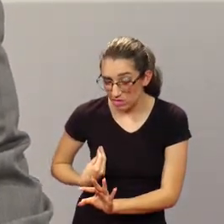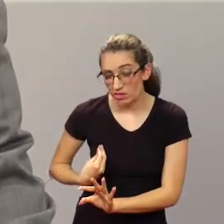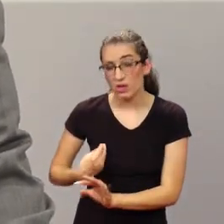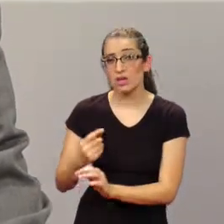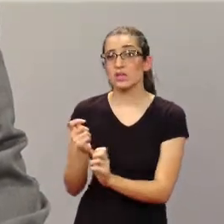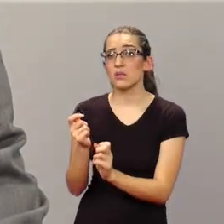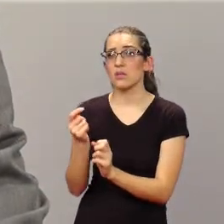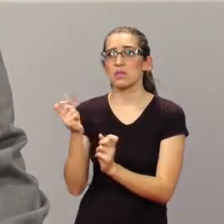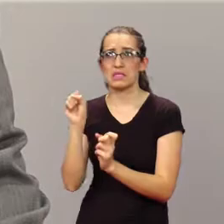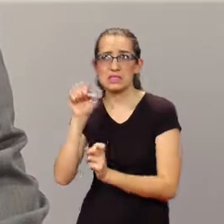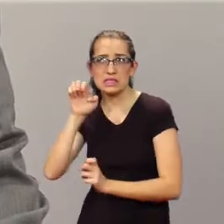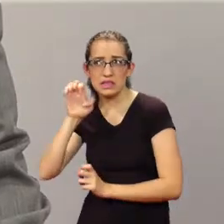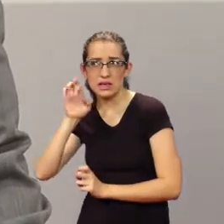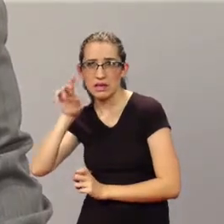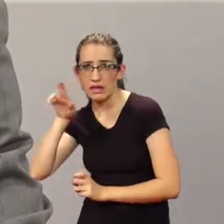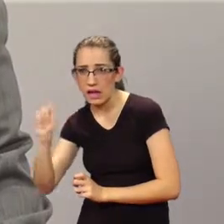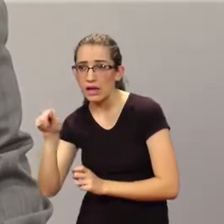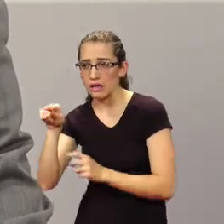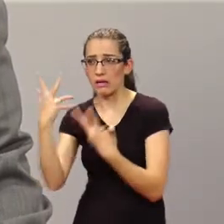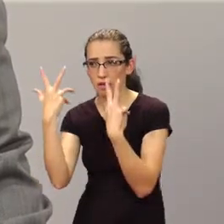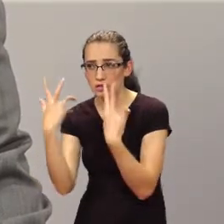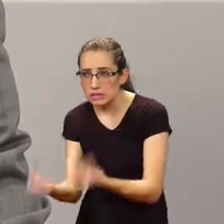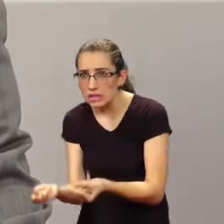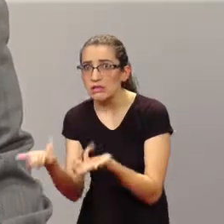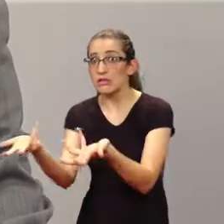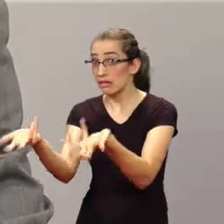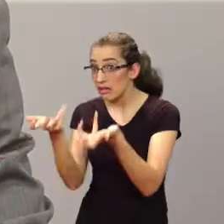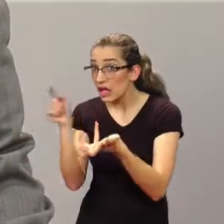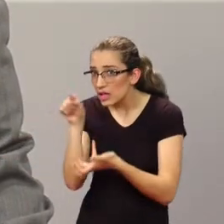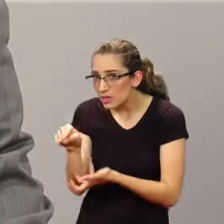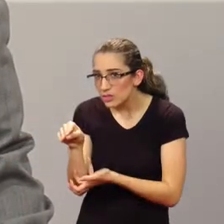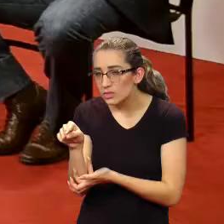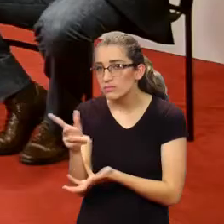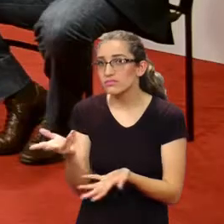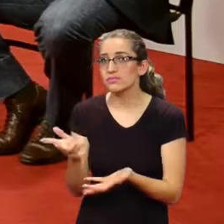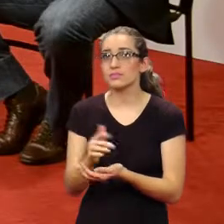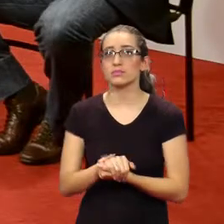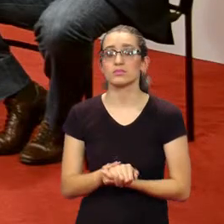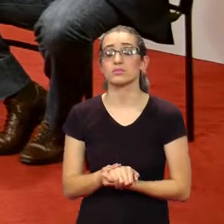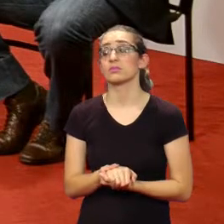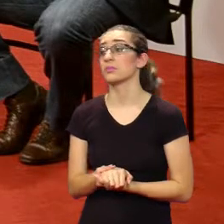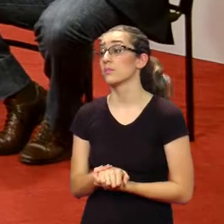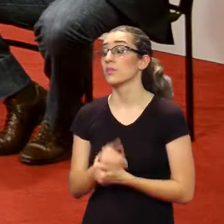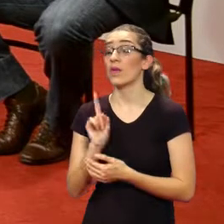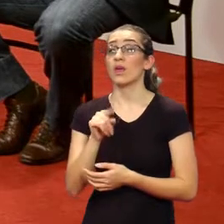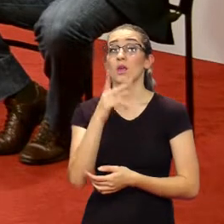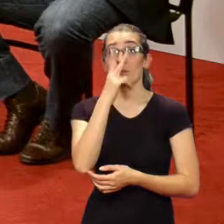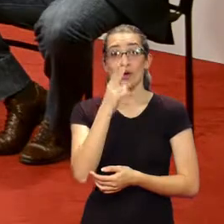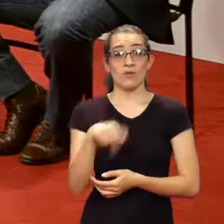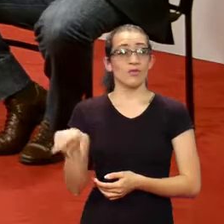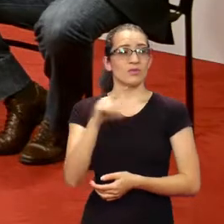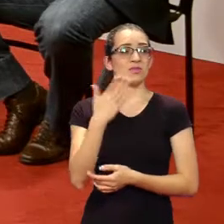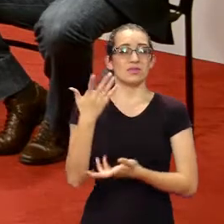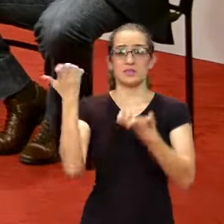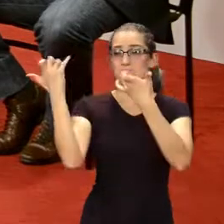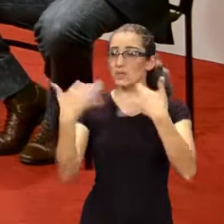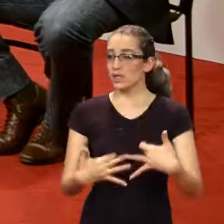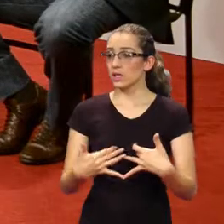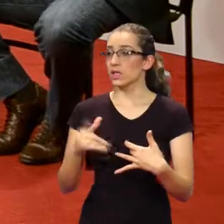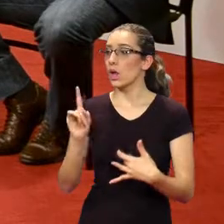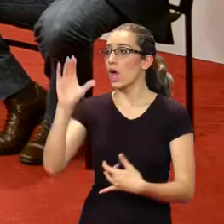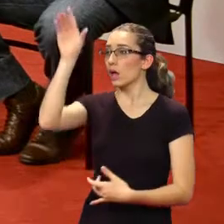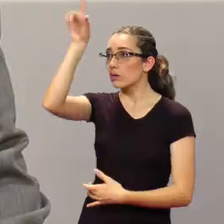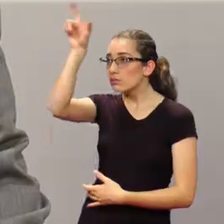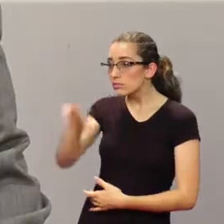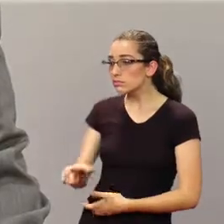que ele realmente está disposto a isso? Será que ele quer isso? Aquilo que vocês mesmos dizem, né? O paciente é mais do que